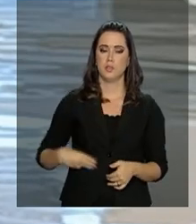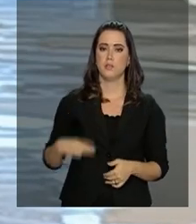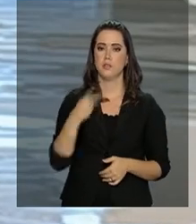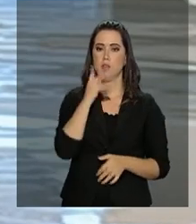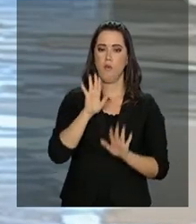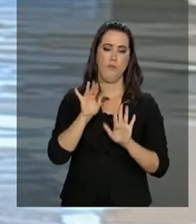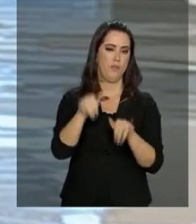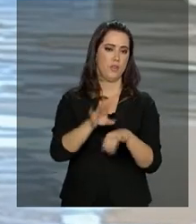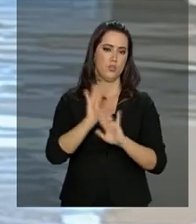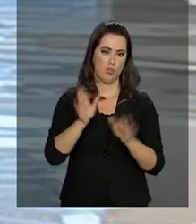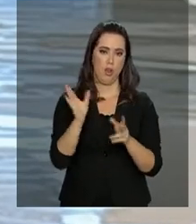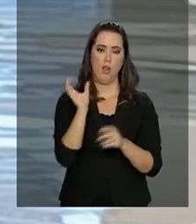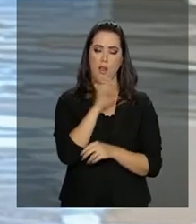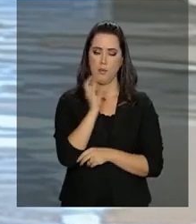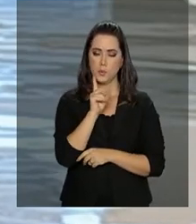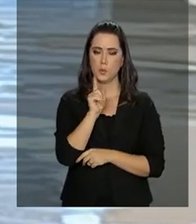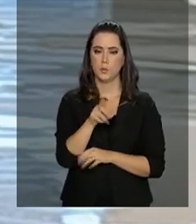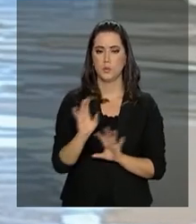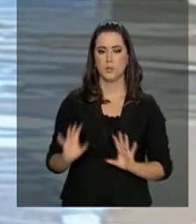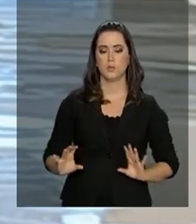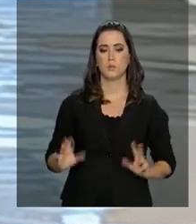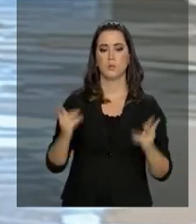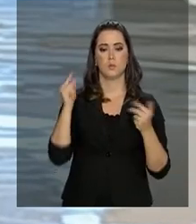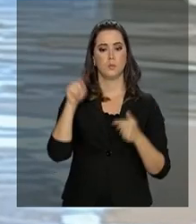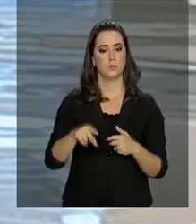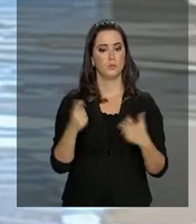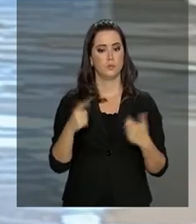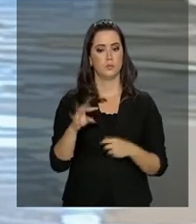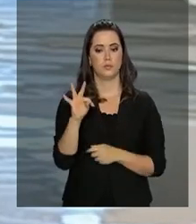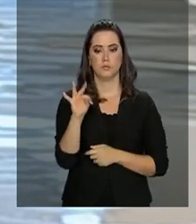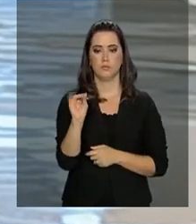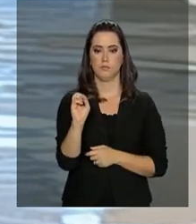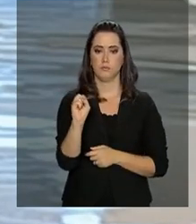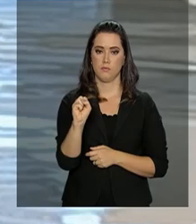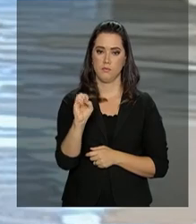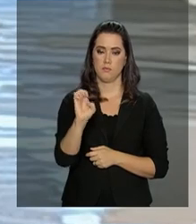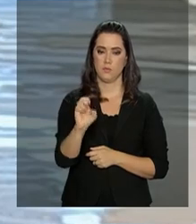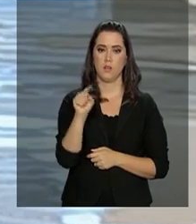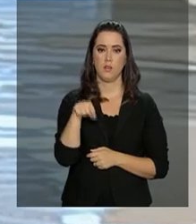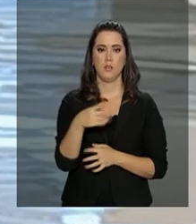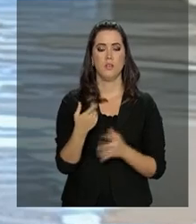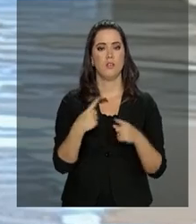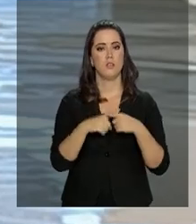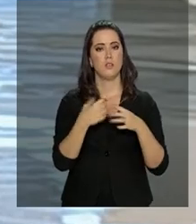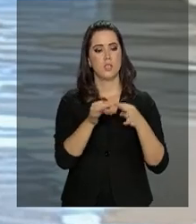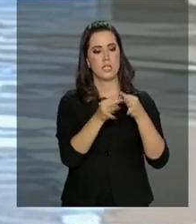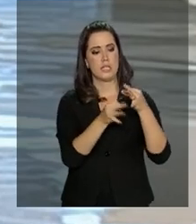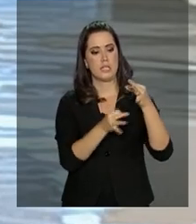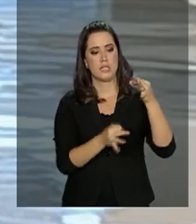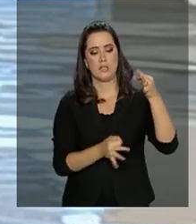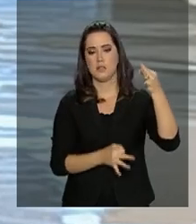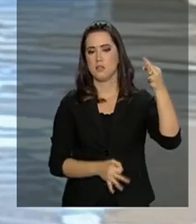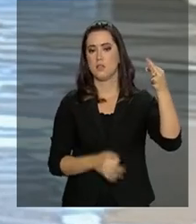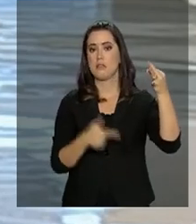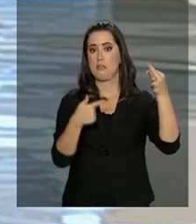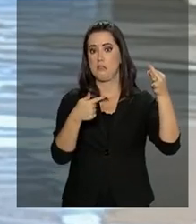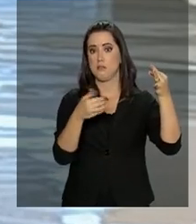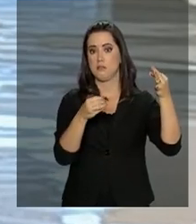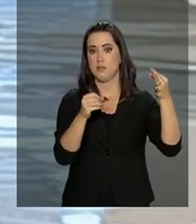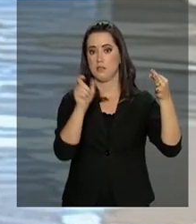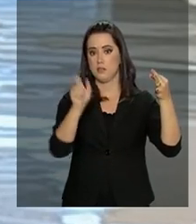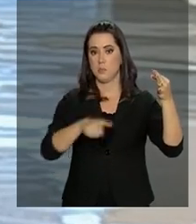essa cerimônia, essa sessão solene aqui no TSE, que é uma cerimônia grande, né? Foram convidadas 700